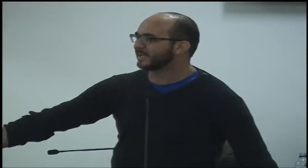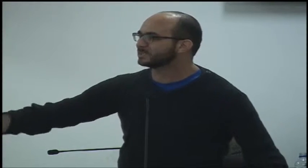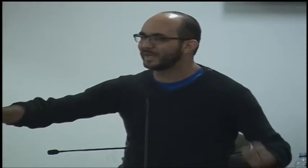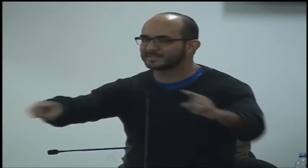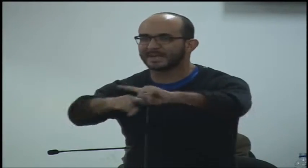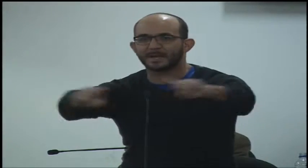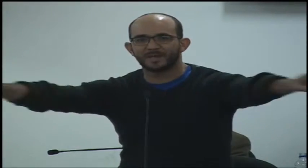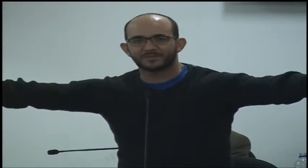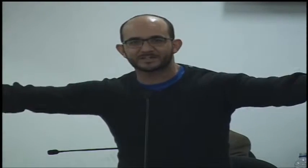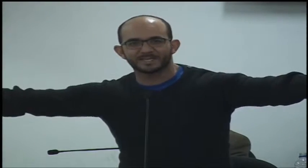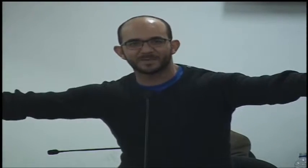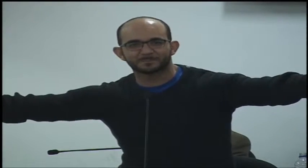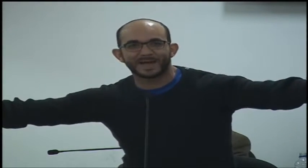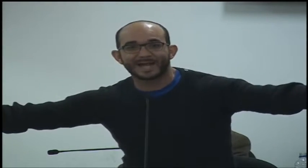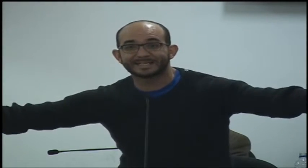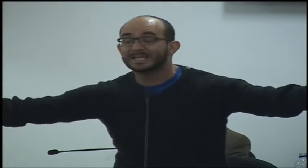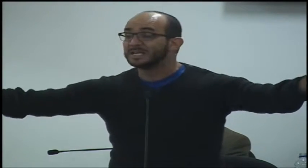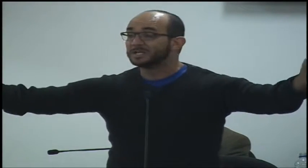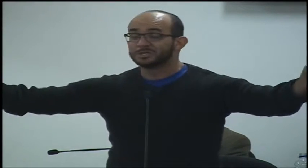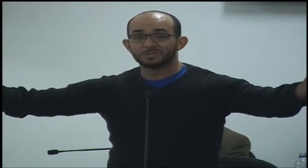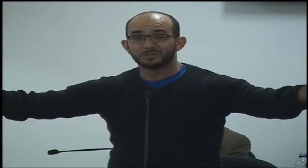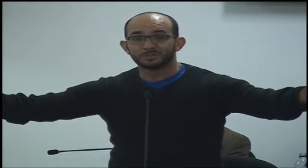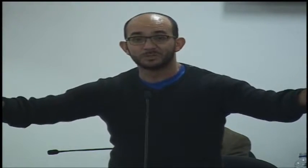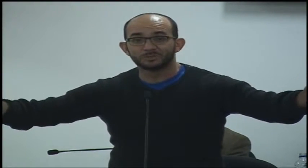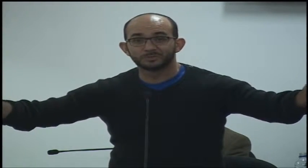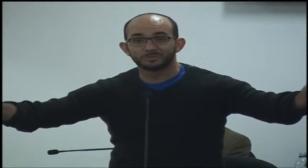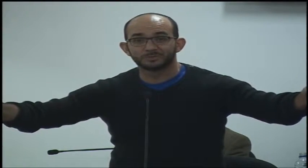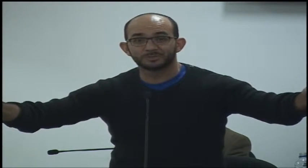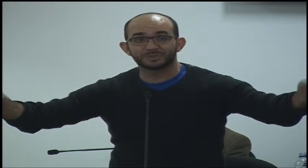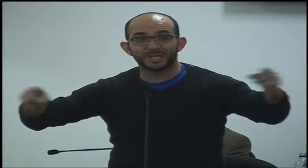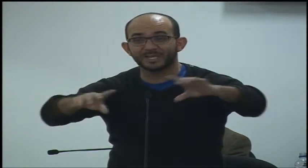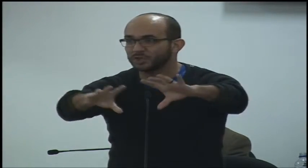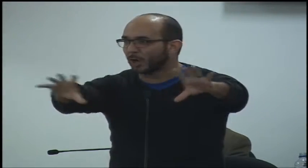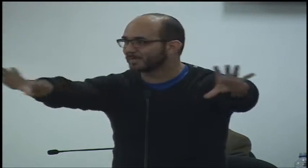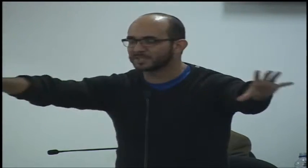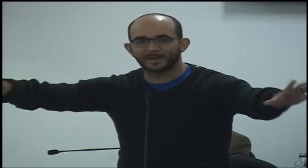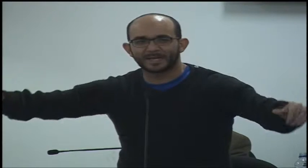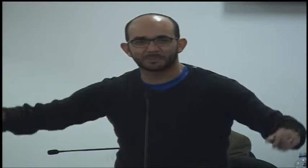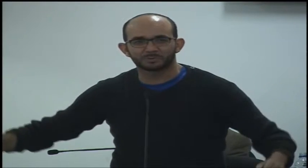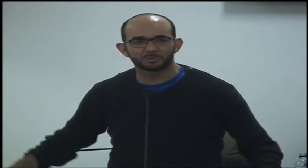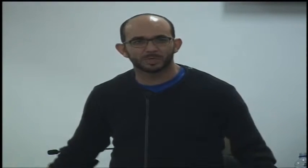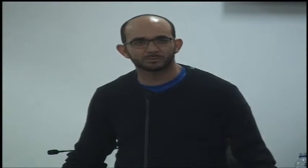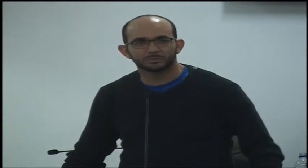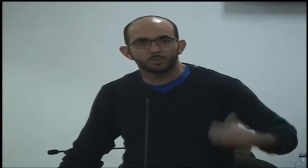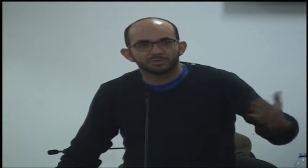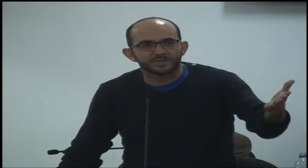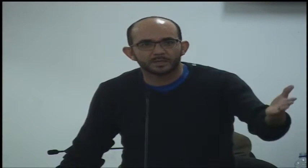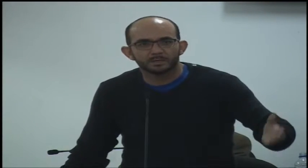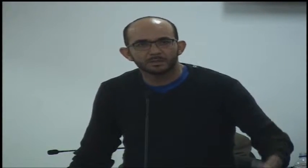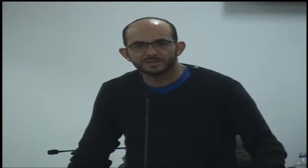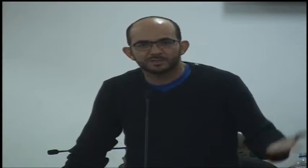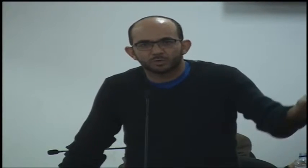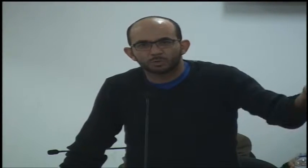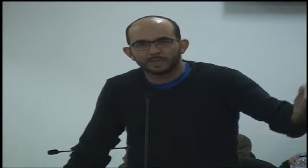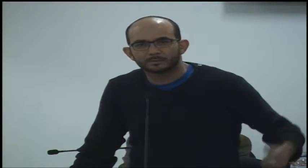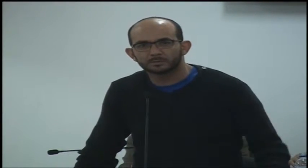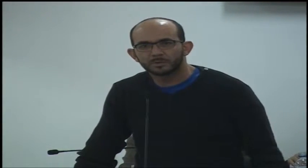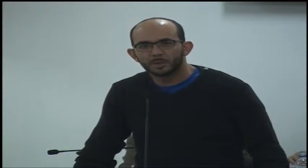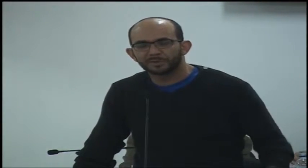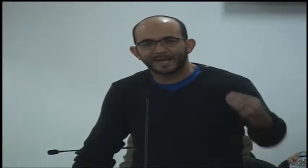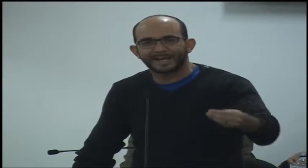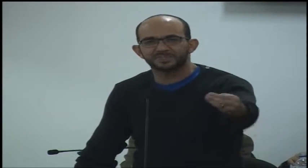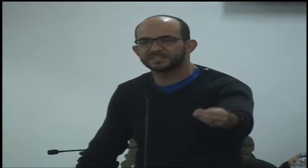demorar 6 meses, a Câmara ia ficar 6 meses parada, cheia de obras espalhadas por todo canto. Não consegui rescindir o